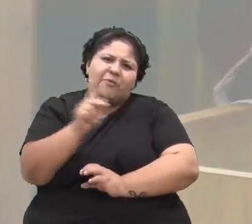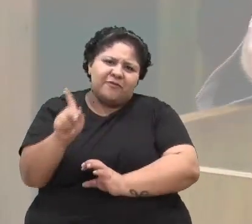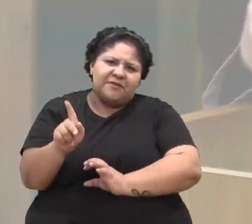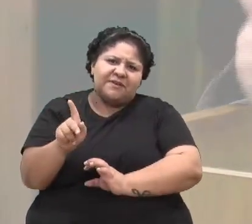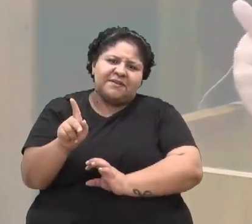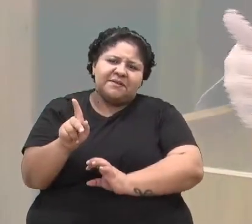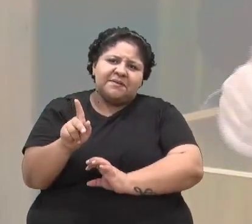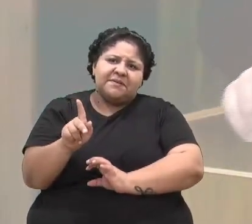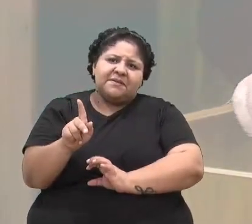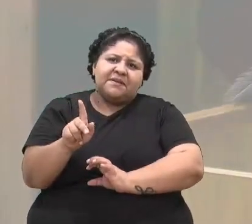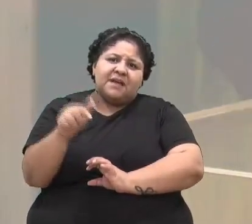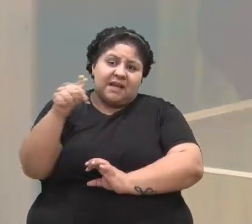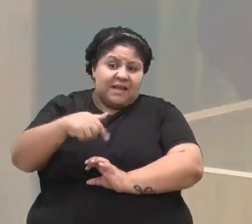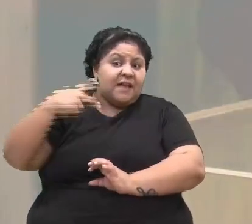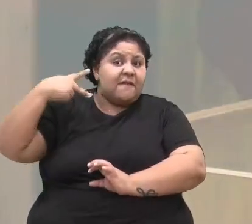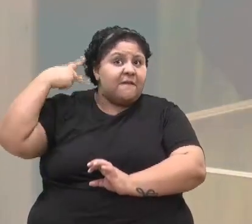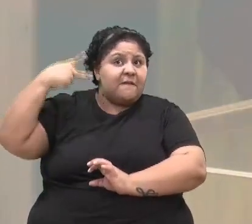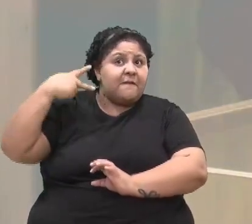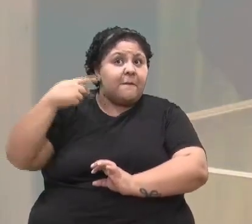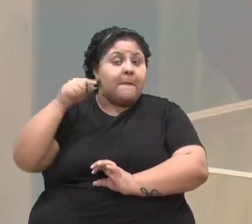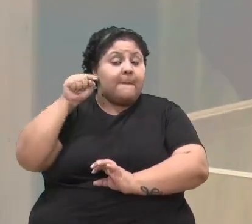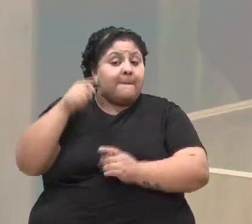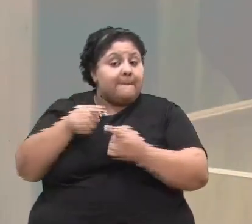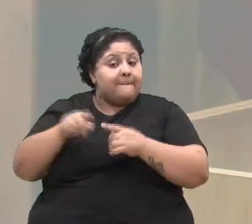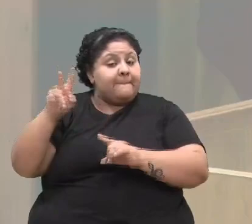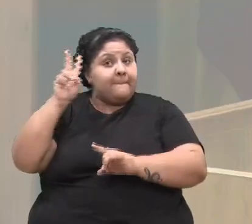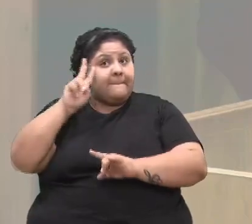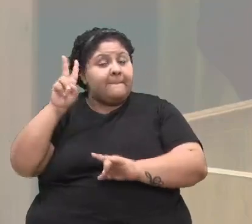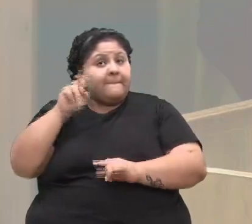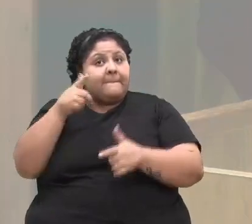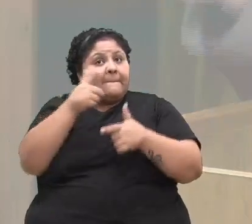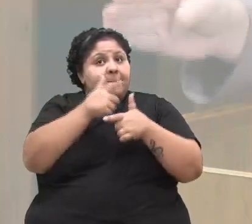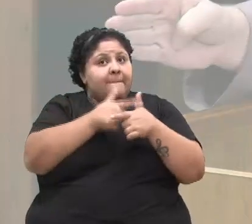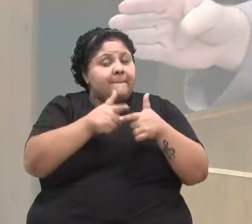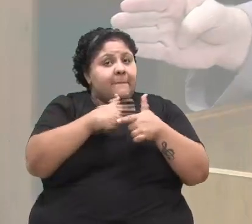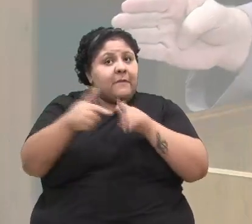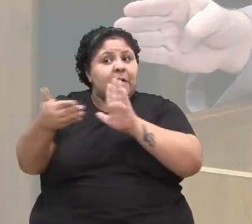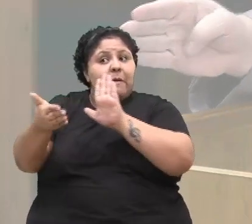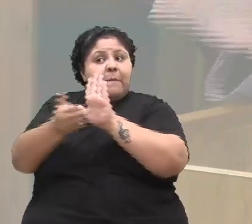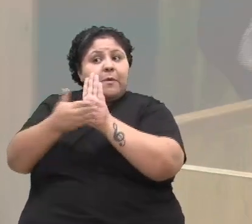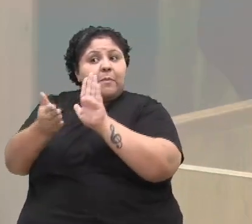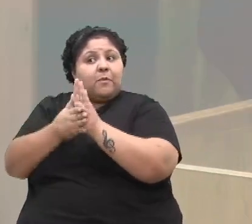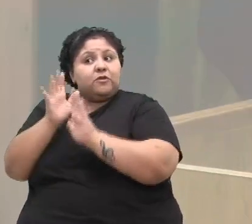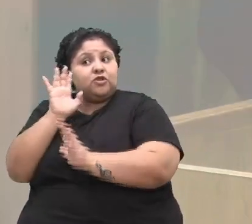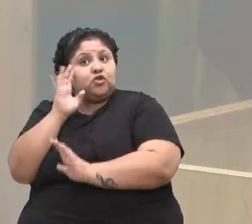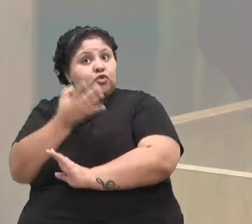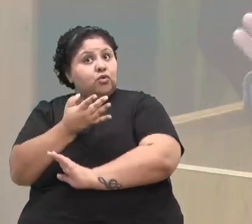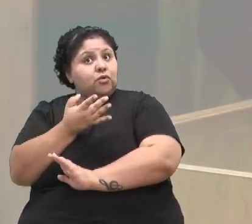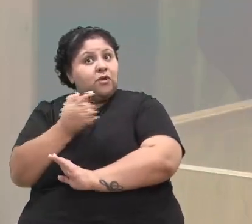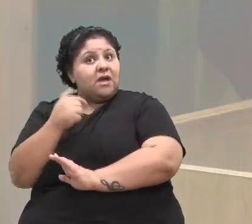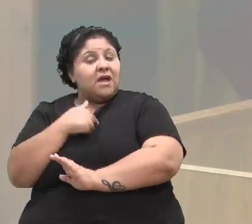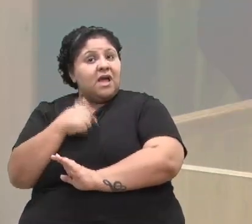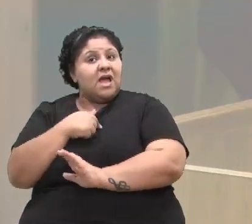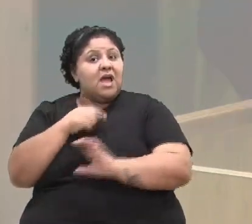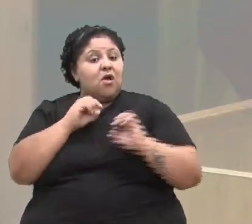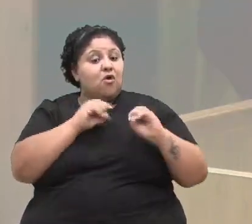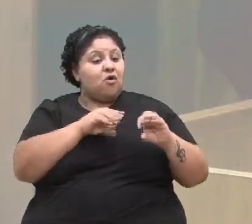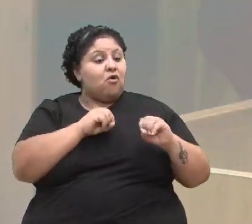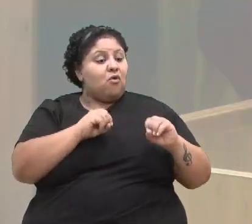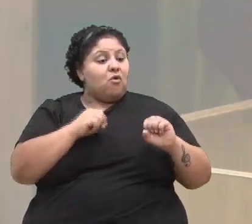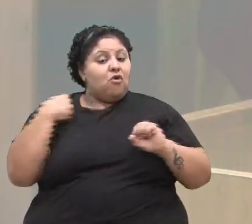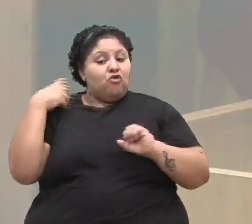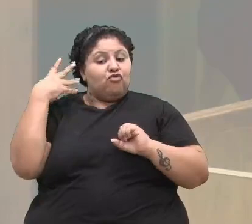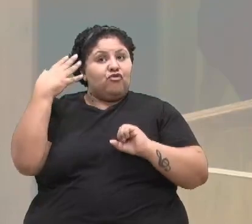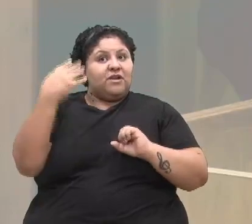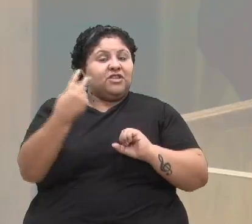aqui para vereador, mas lembre-se, problema, proposta, solução. Eu ensinei isso durante 25